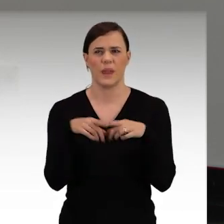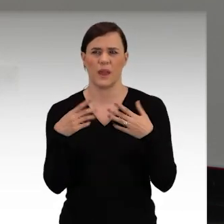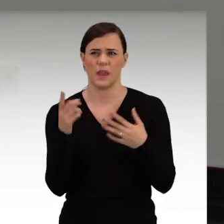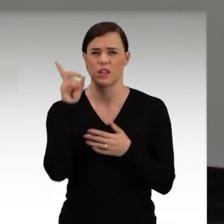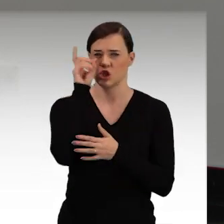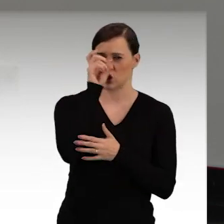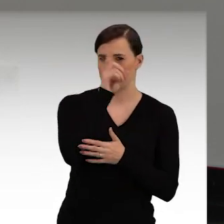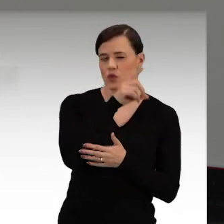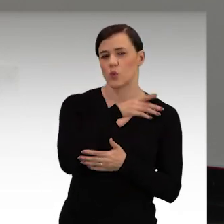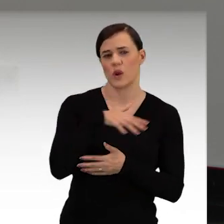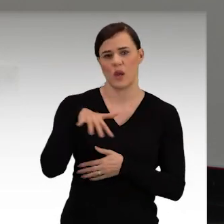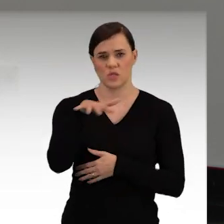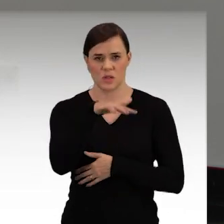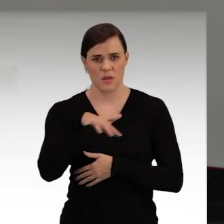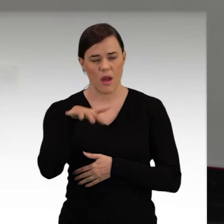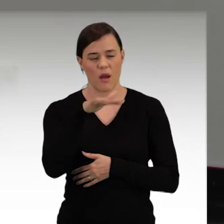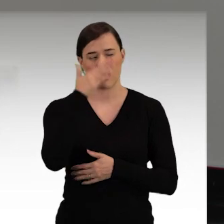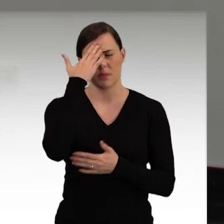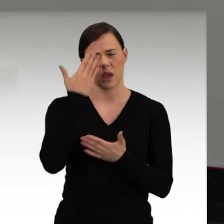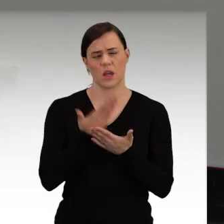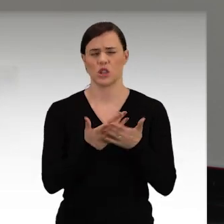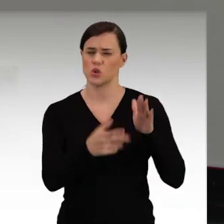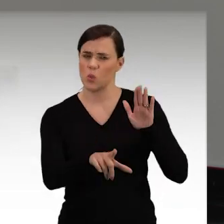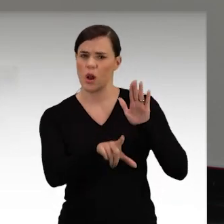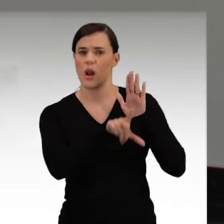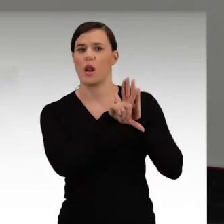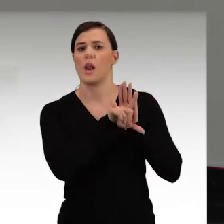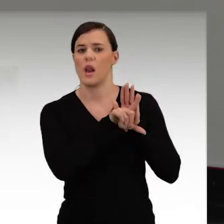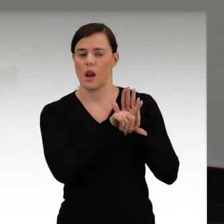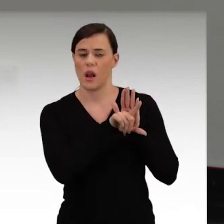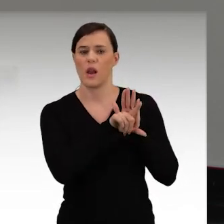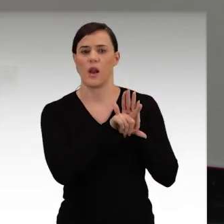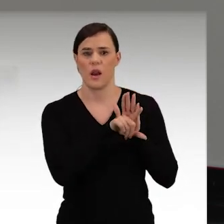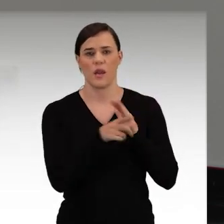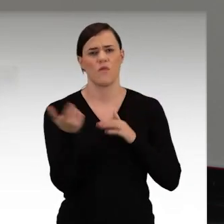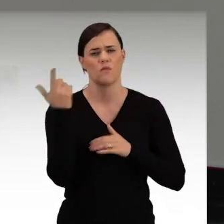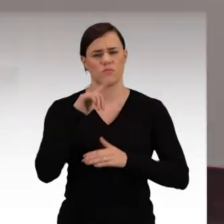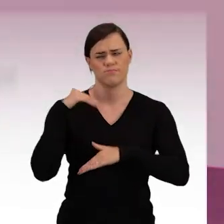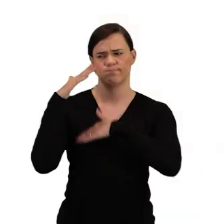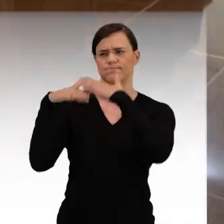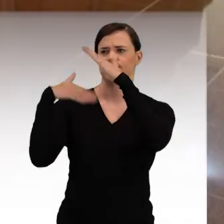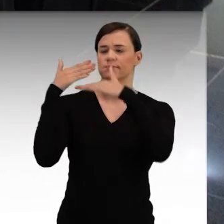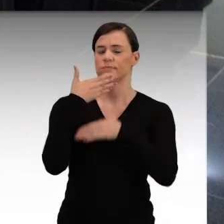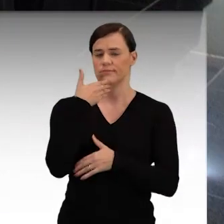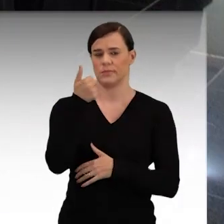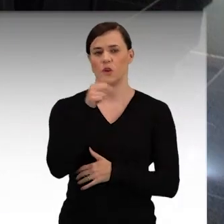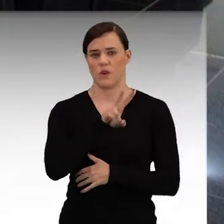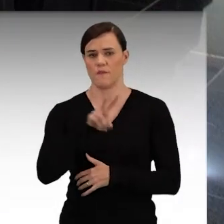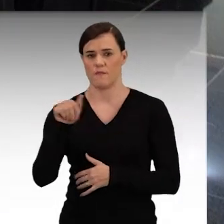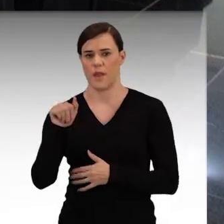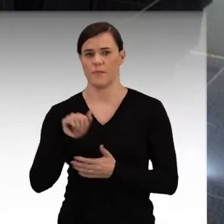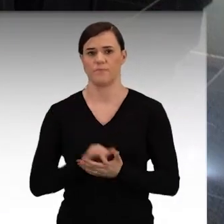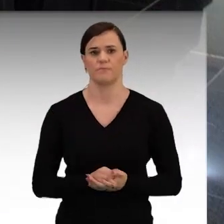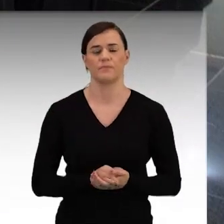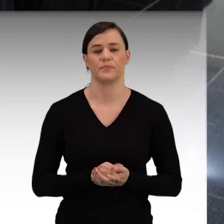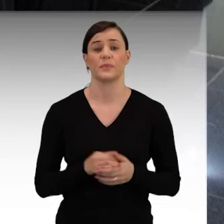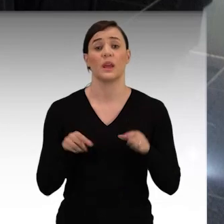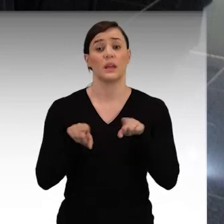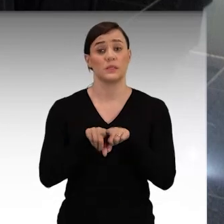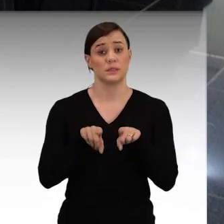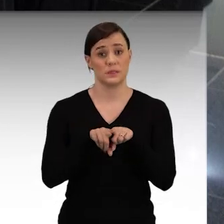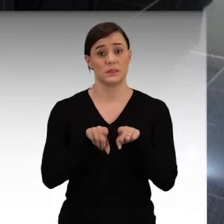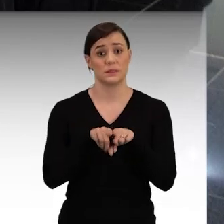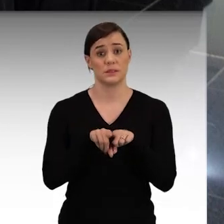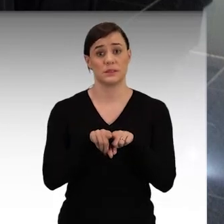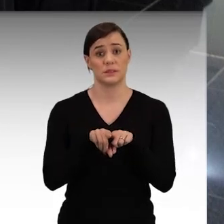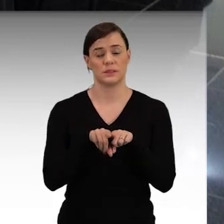essas dificuldades iniciais do setor, mas acredito que com a legislação isso deva avançar e melhorar. Outro ponto que também